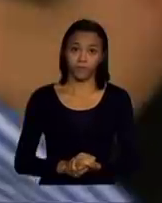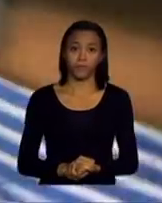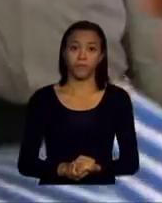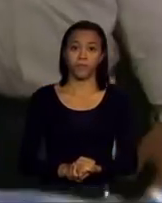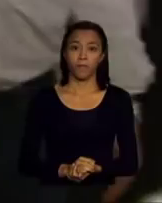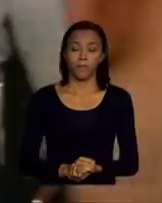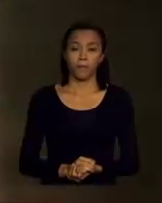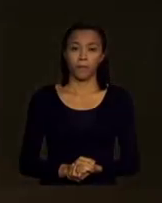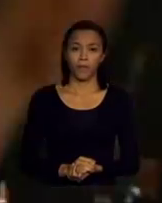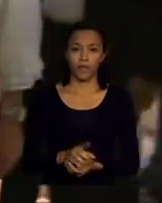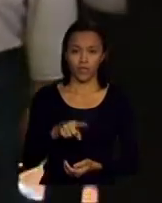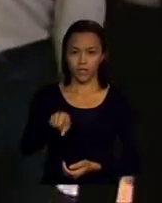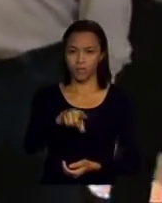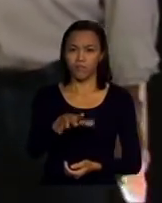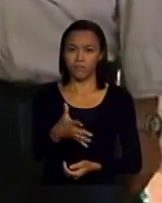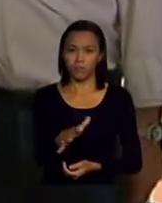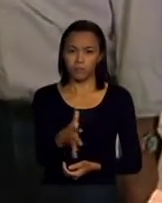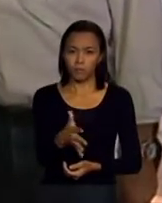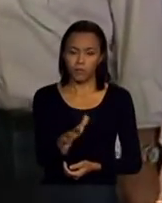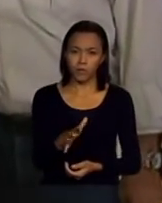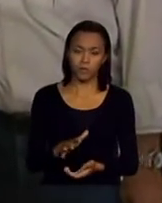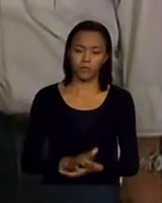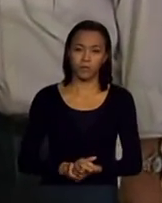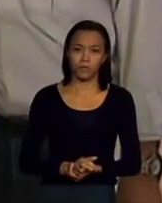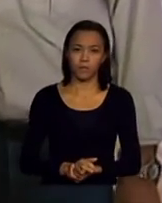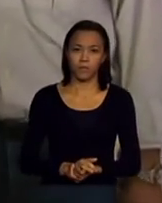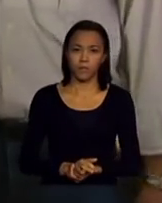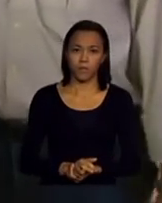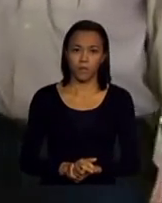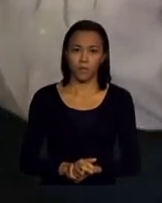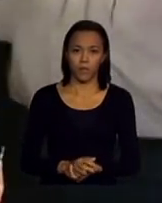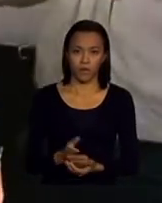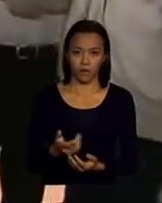das retroescavadeiras ao custo de